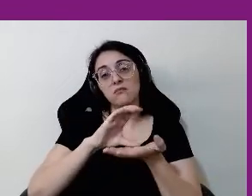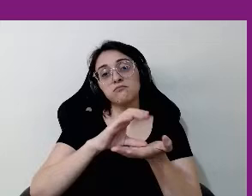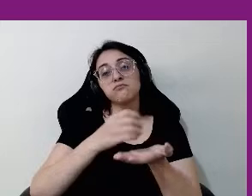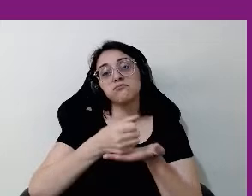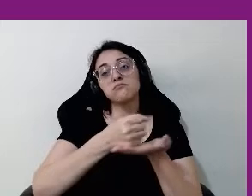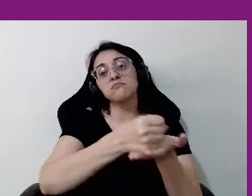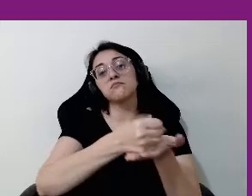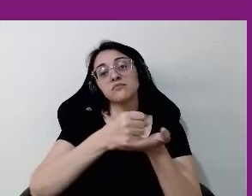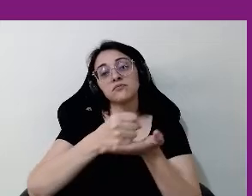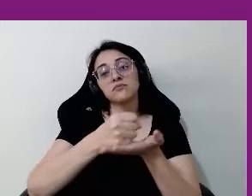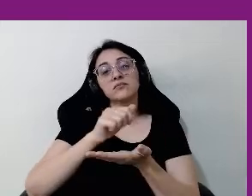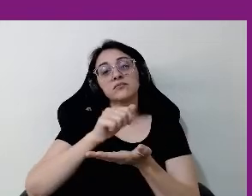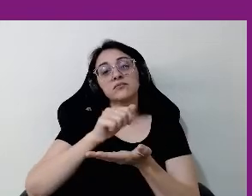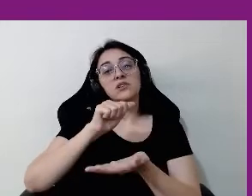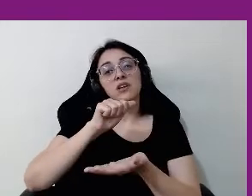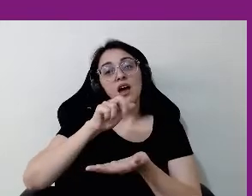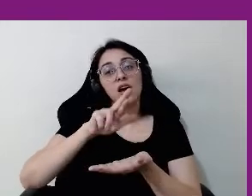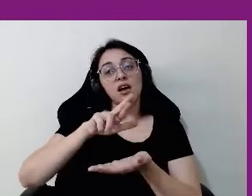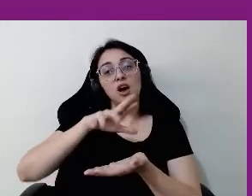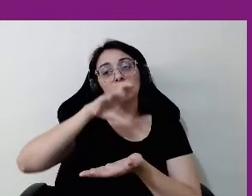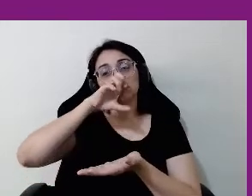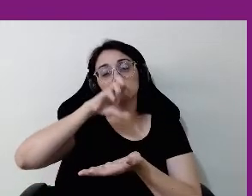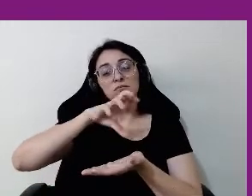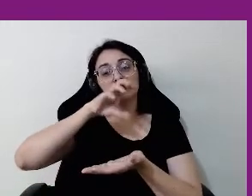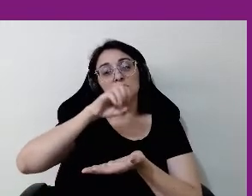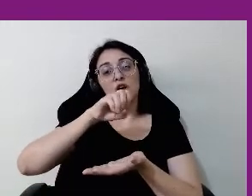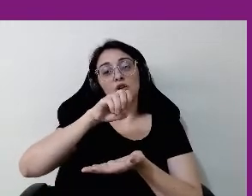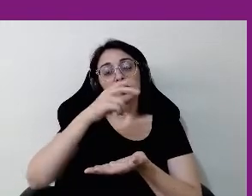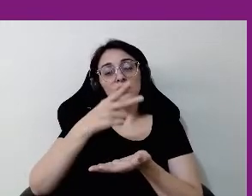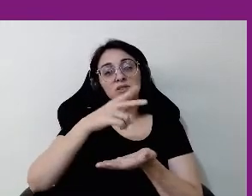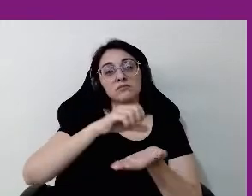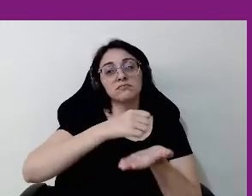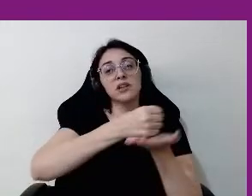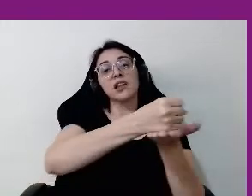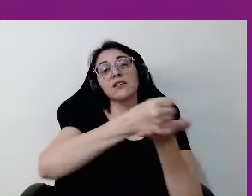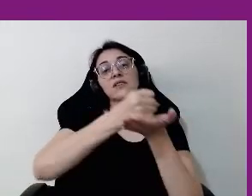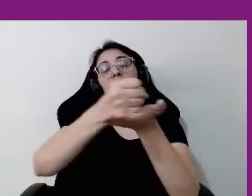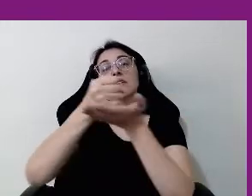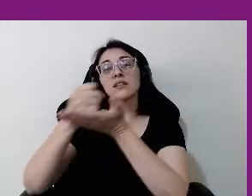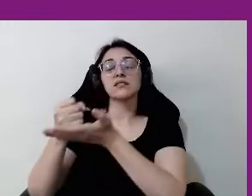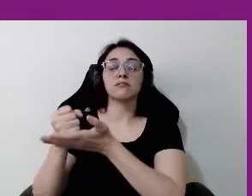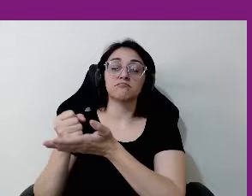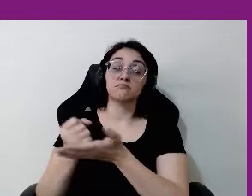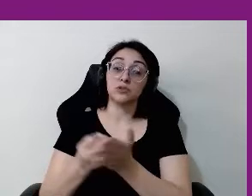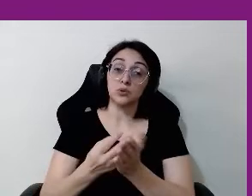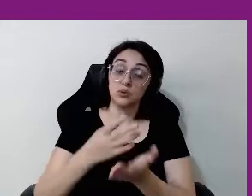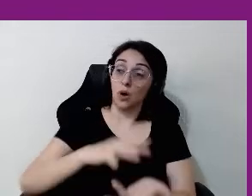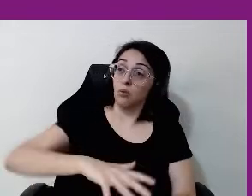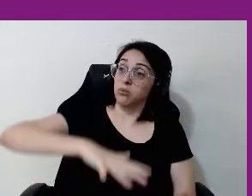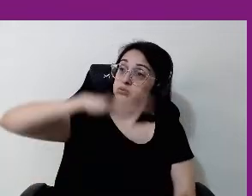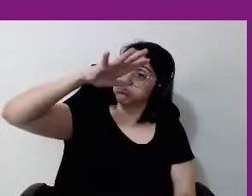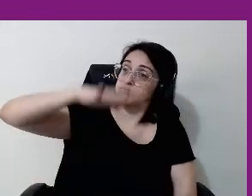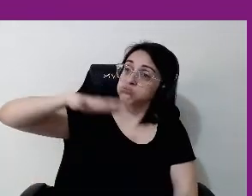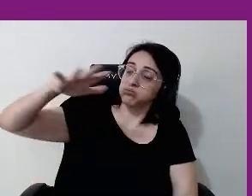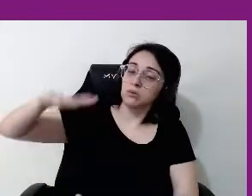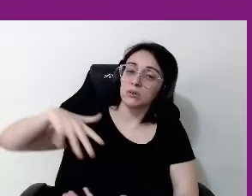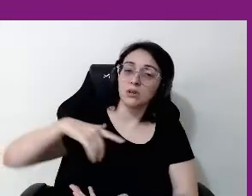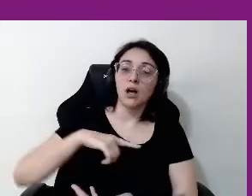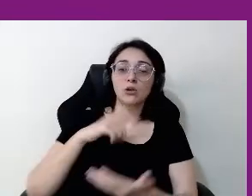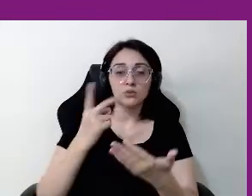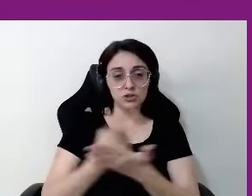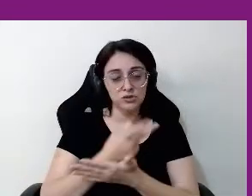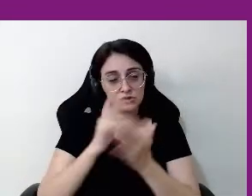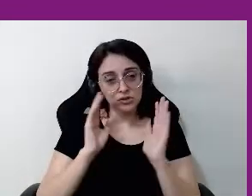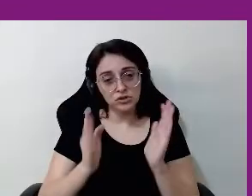isso já há 2 ou 3 anos. Há muitos pacientes que precisam, às vezes, uma grande quantidade de oxigênio. Talvez tenha